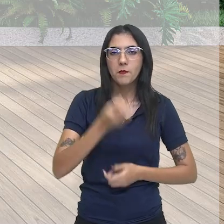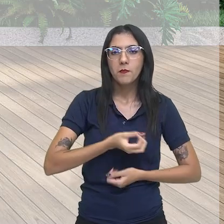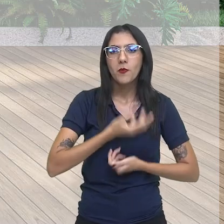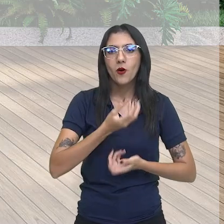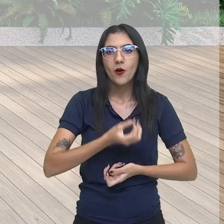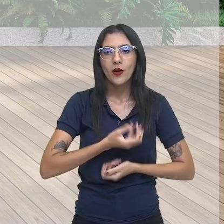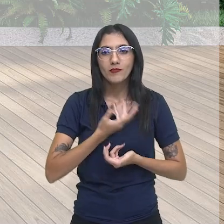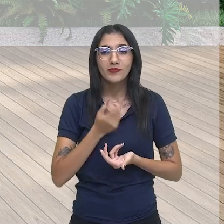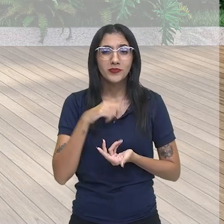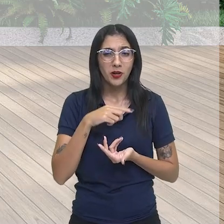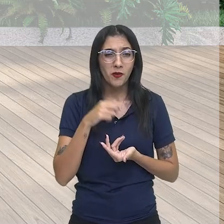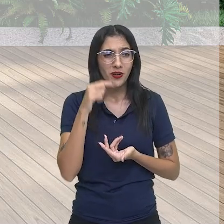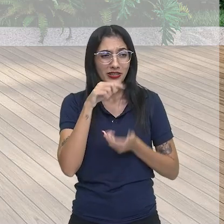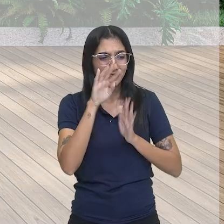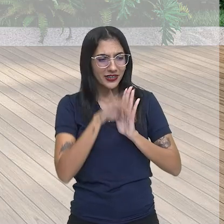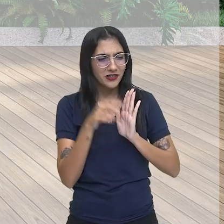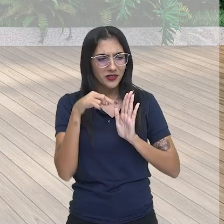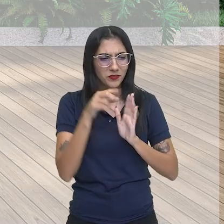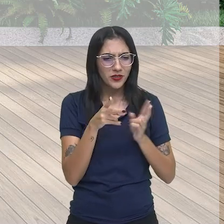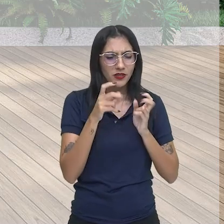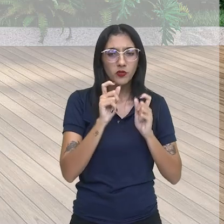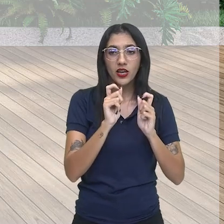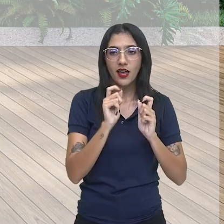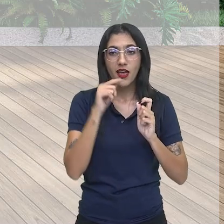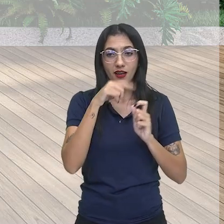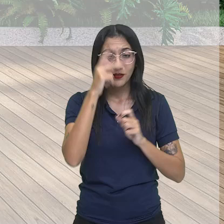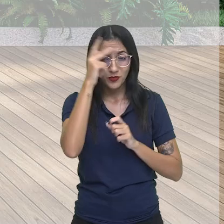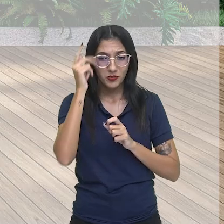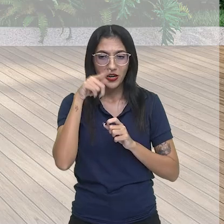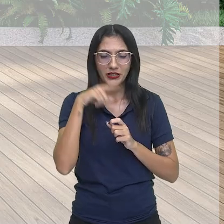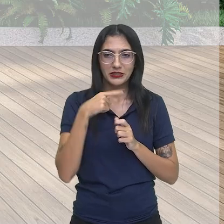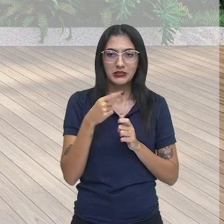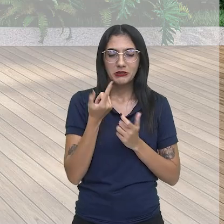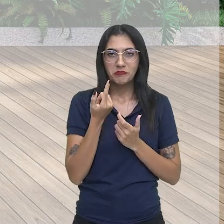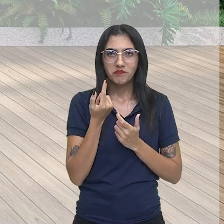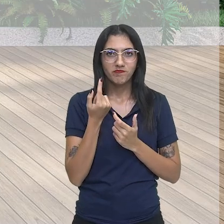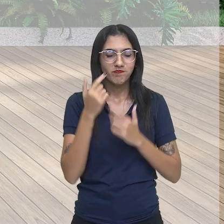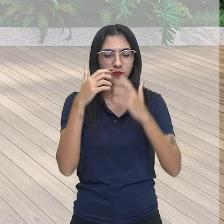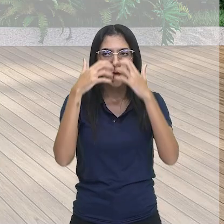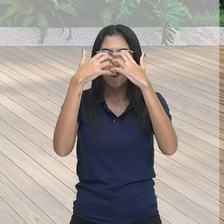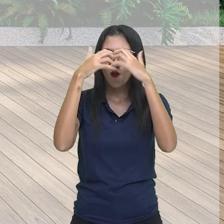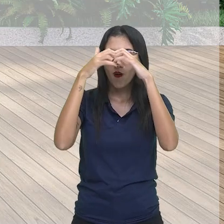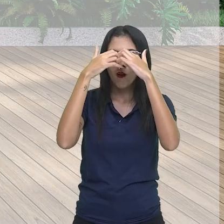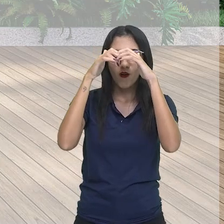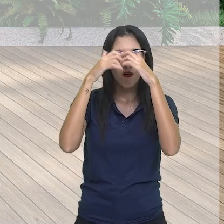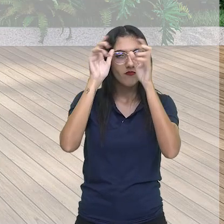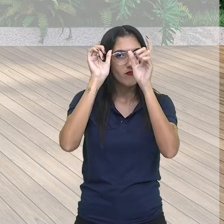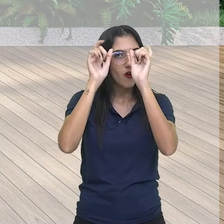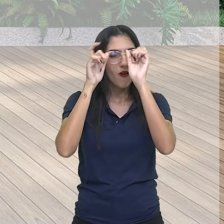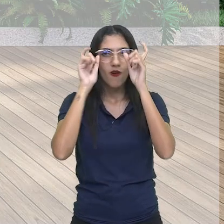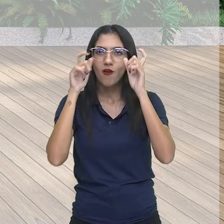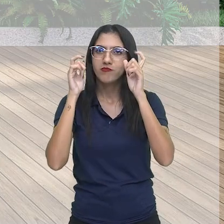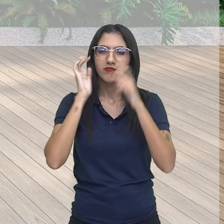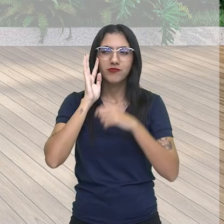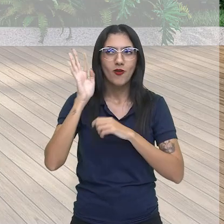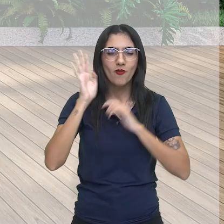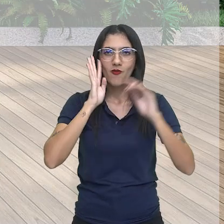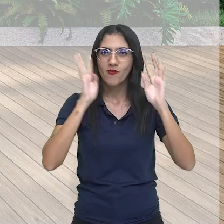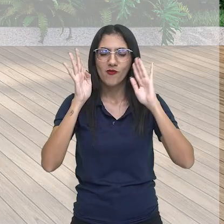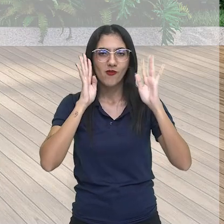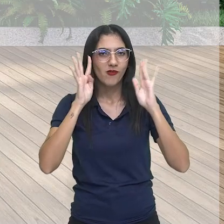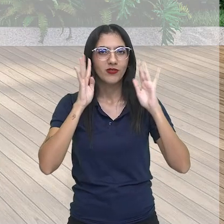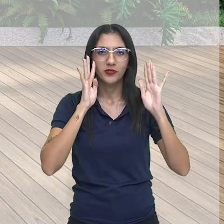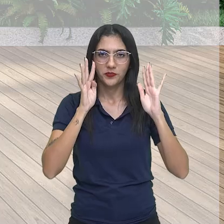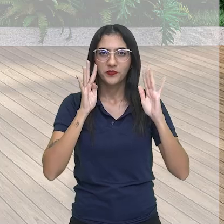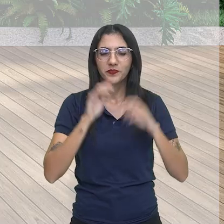está praticamente louco, né? Quando ele diz fora de si. E aí está falando do grau de